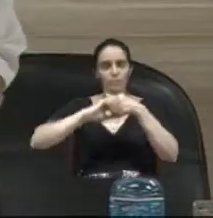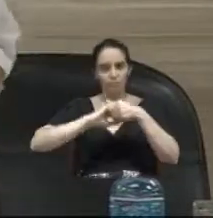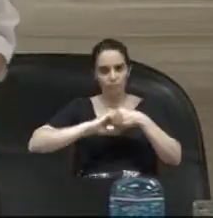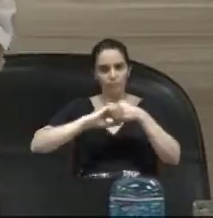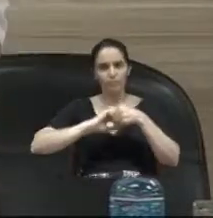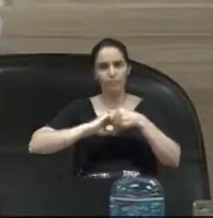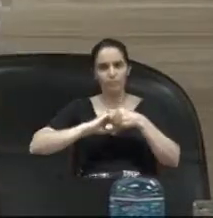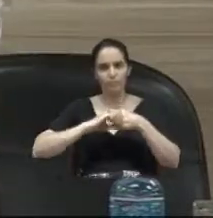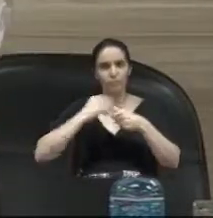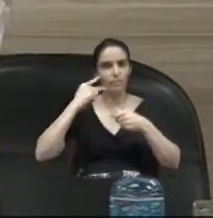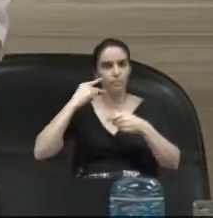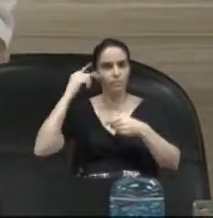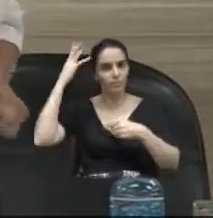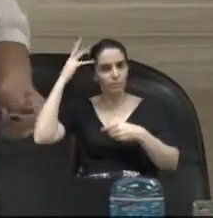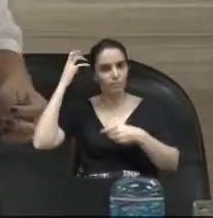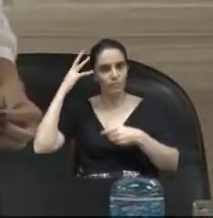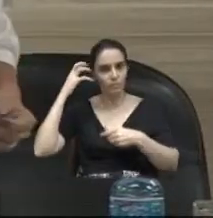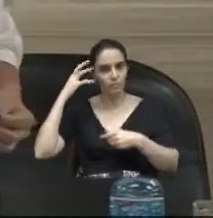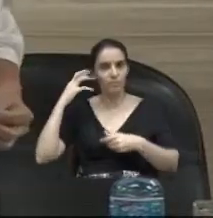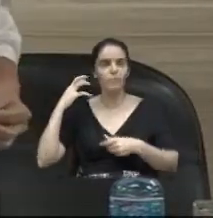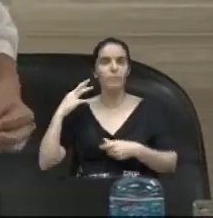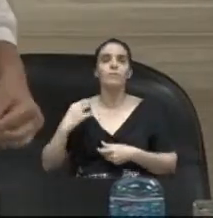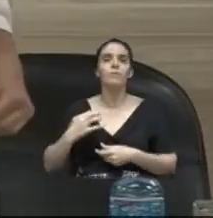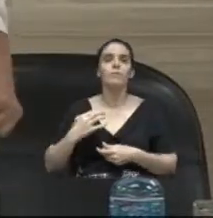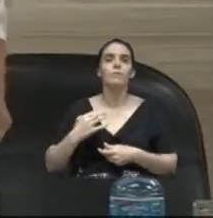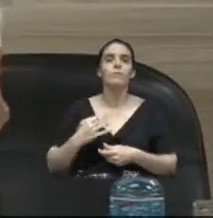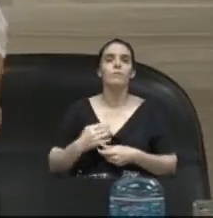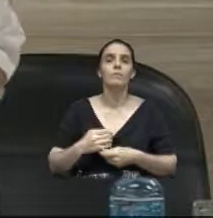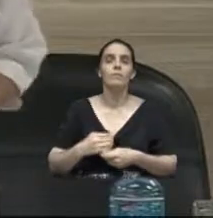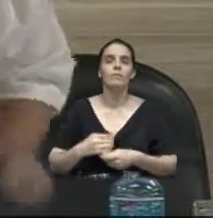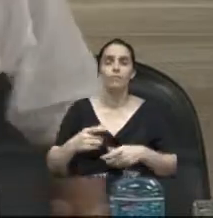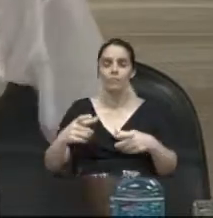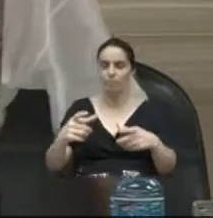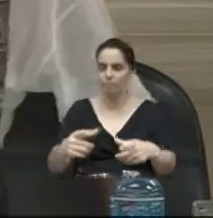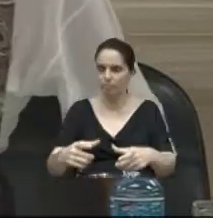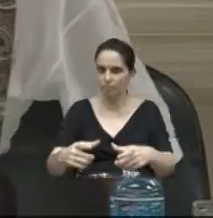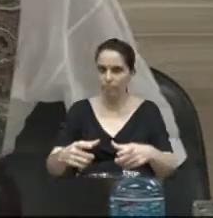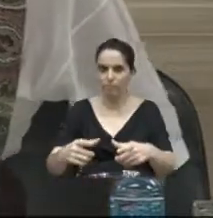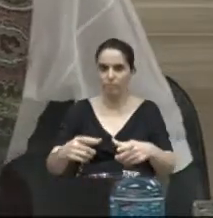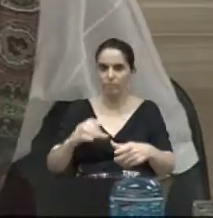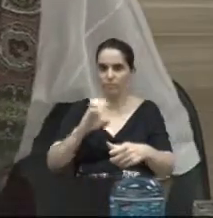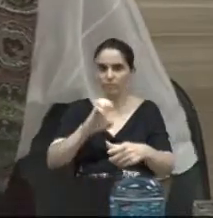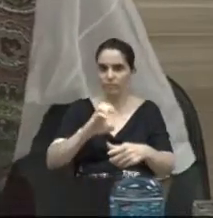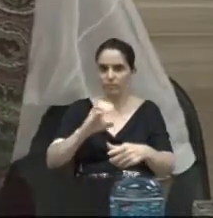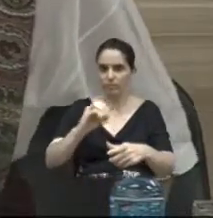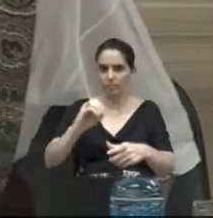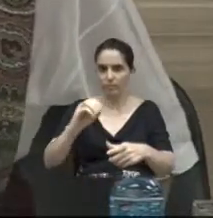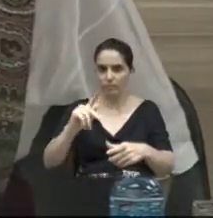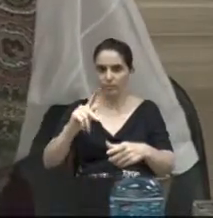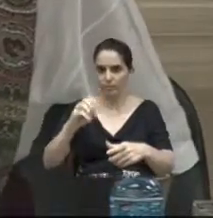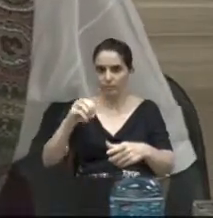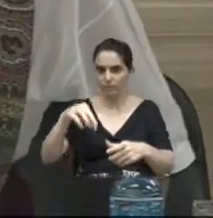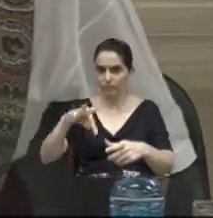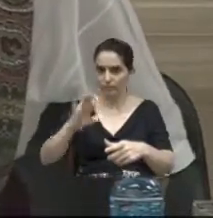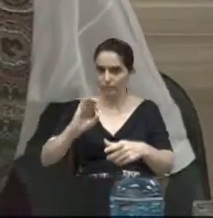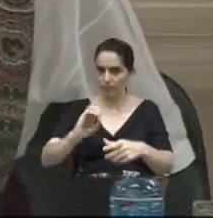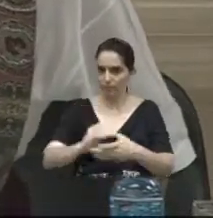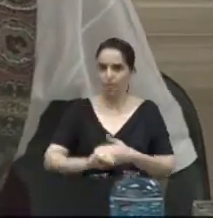Lu, essa condição de ecopontos, Só Cacareco já não é só